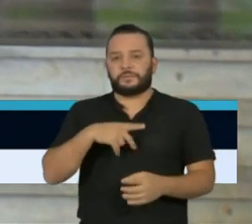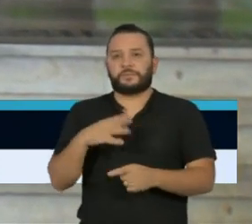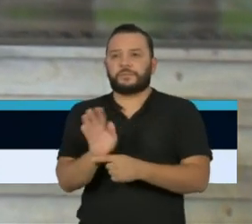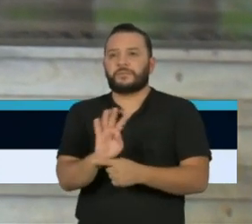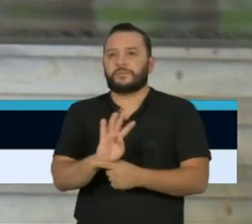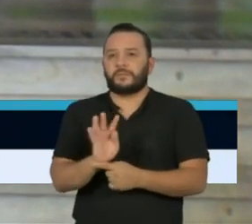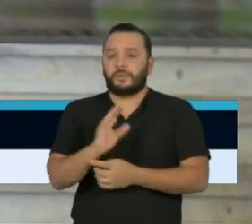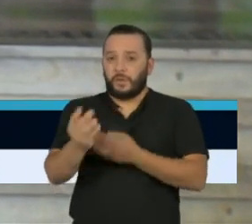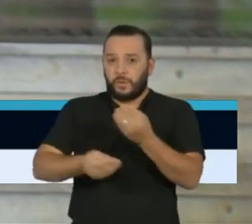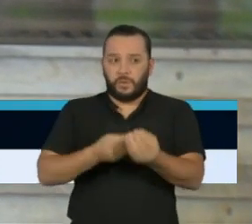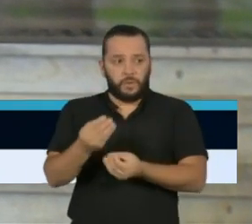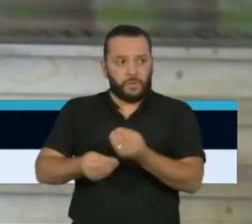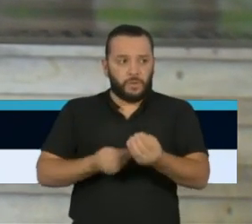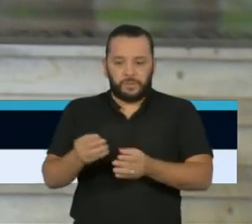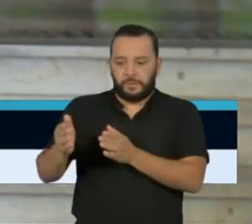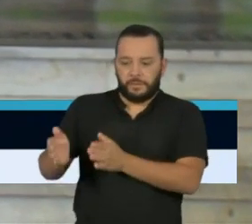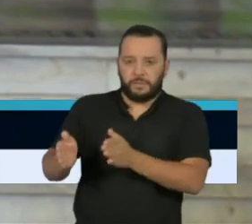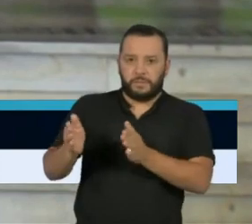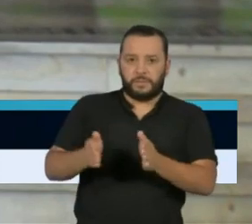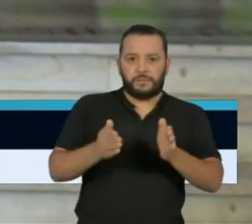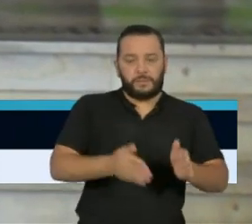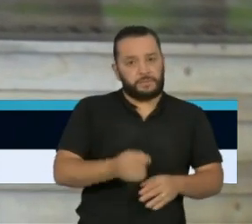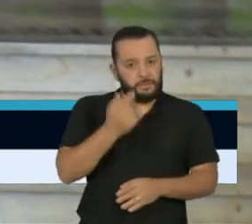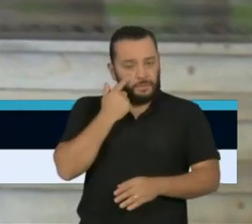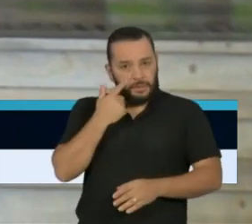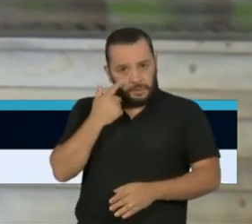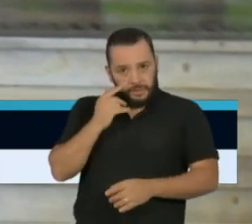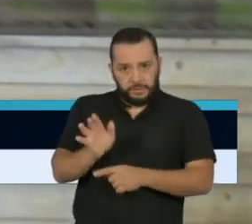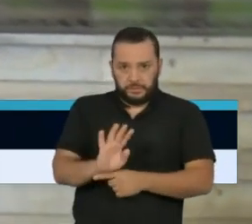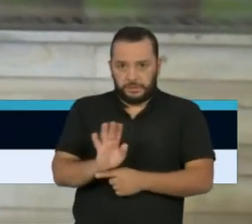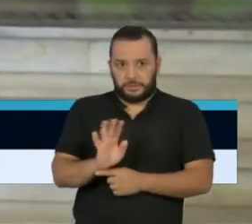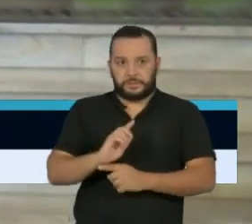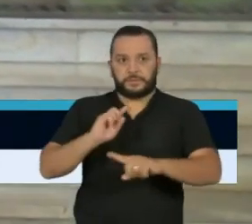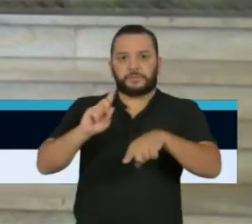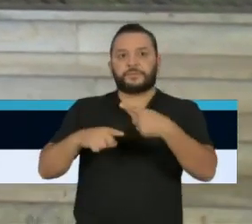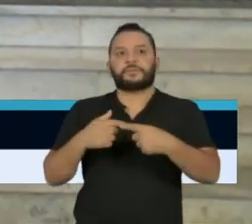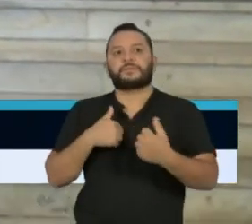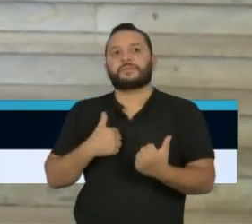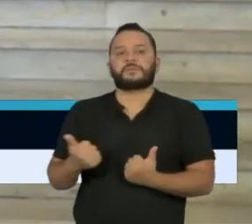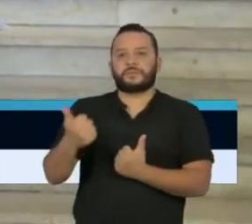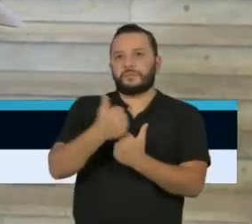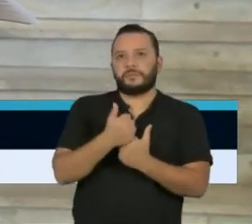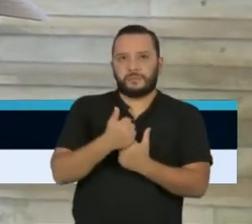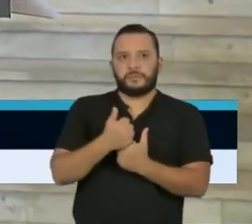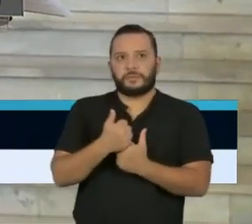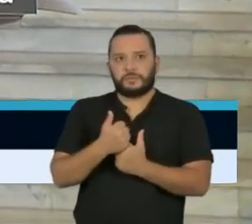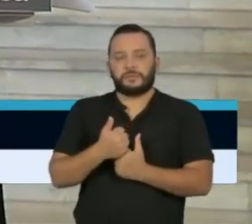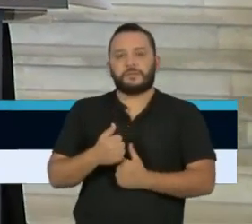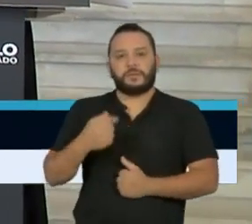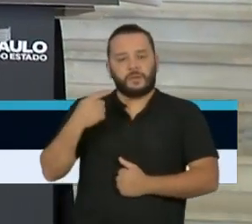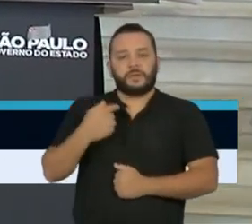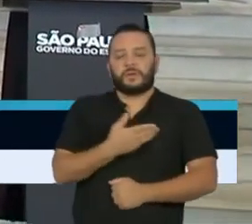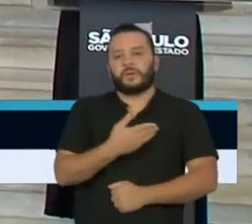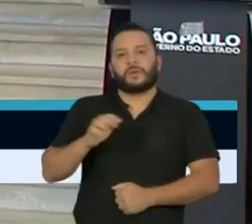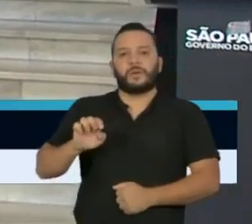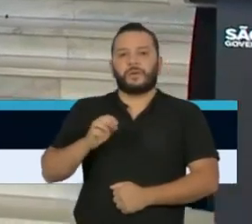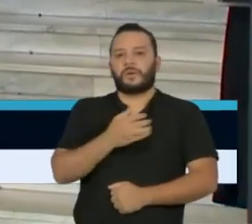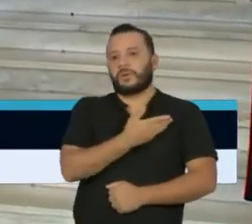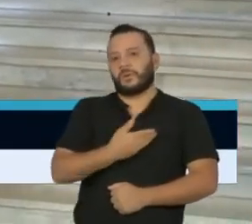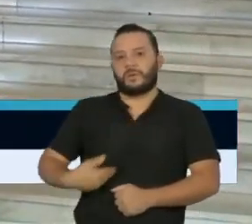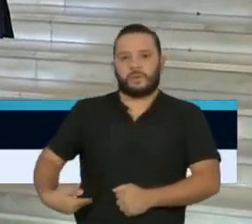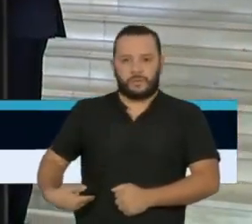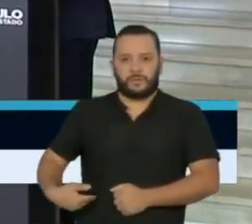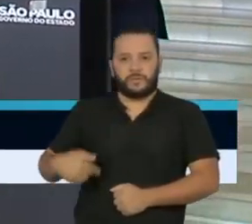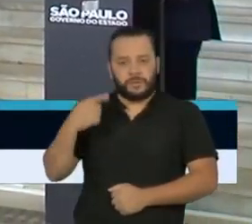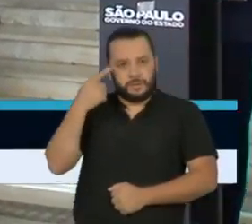esse processo está sendo feito. Vamos mostrar esse vídeo e passo a palavra de volta aqui ao governador. Aqui no espaço